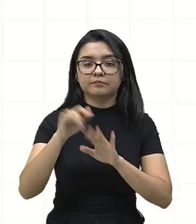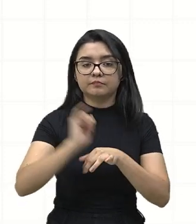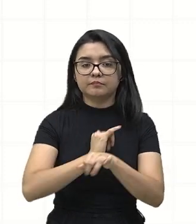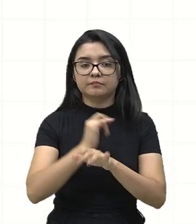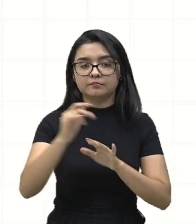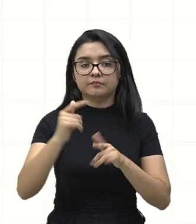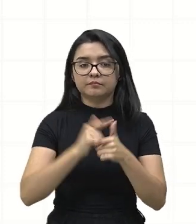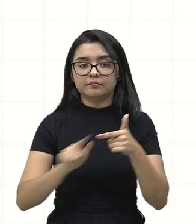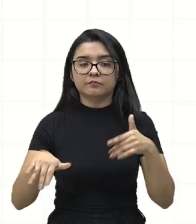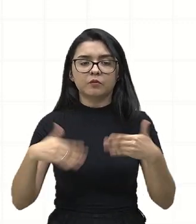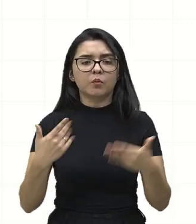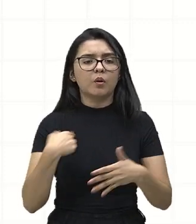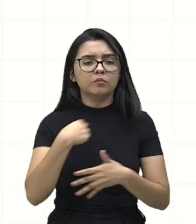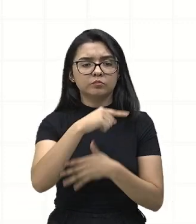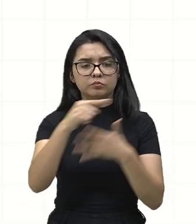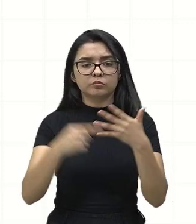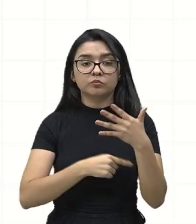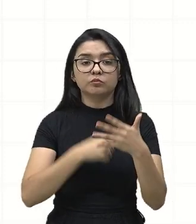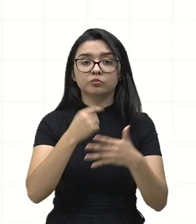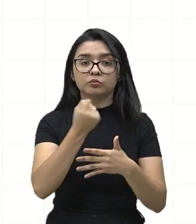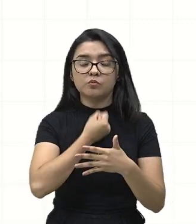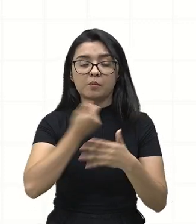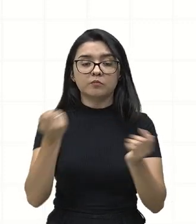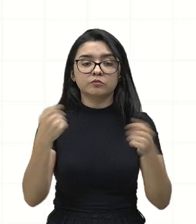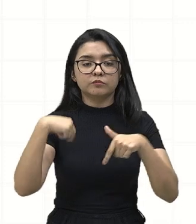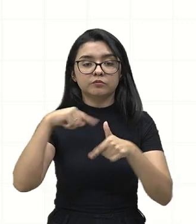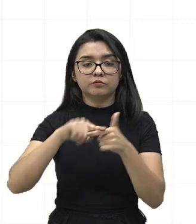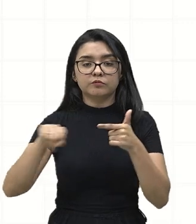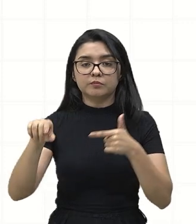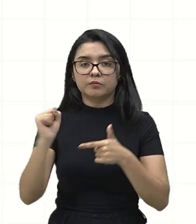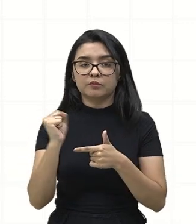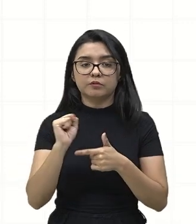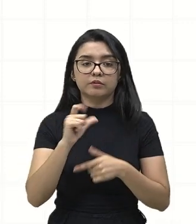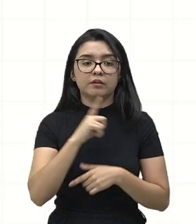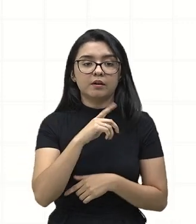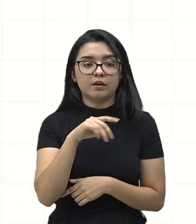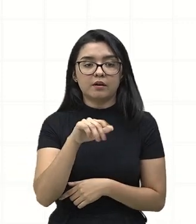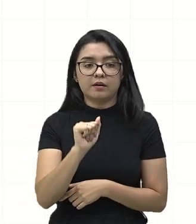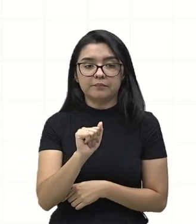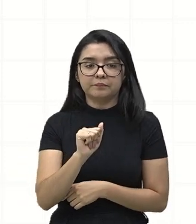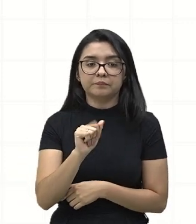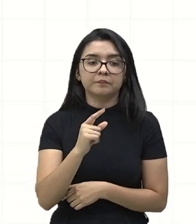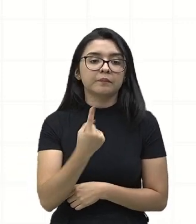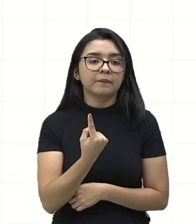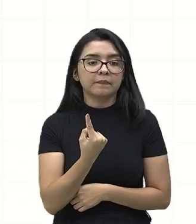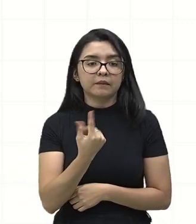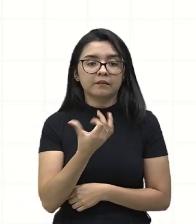a seguir é divisível por 8? Temos aqui letra A,